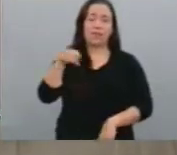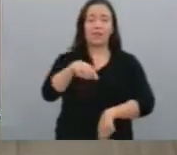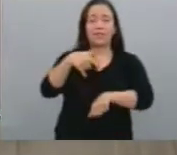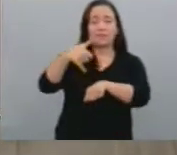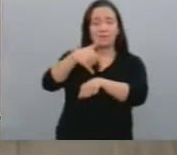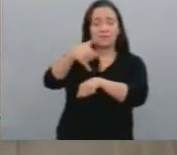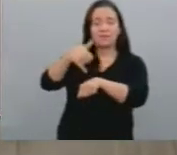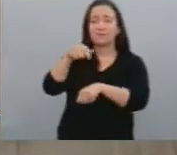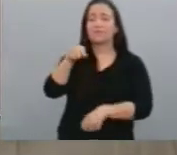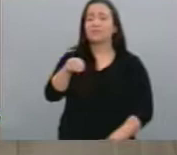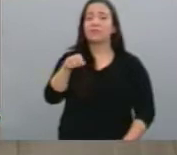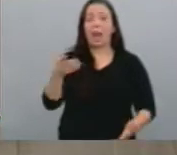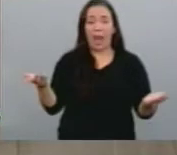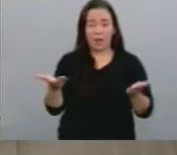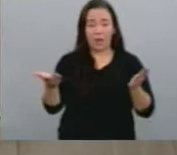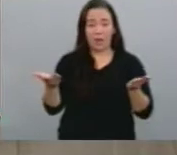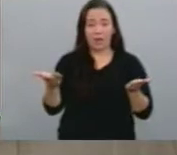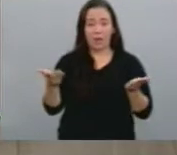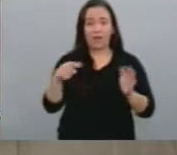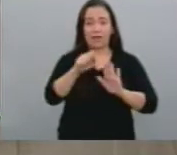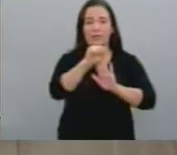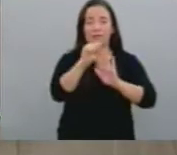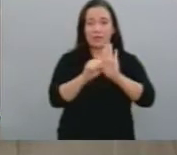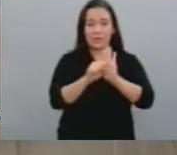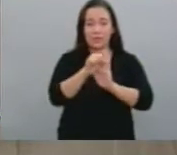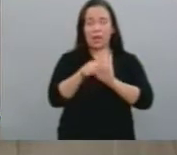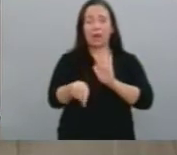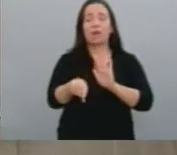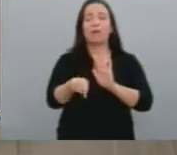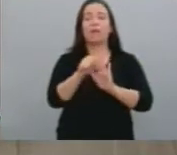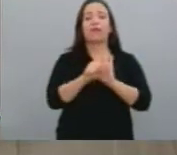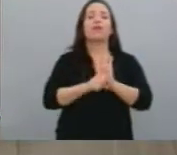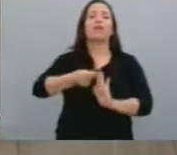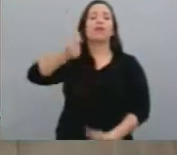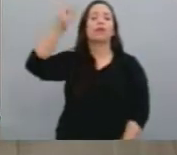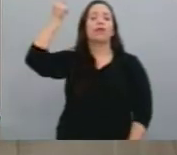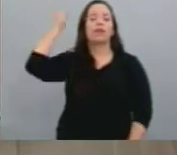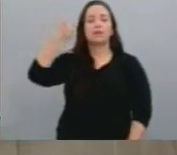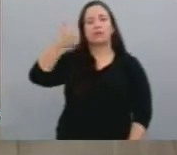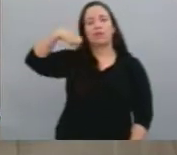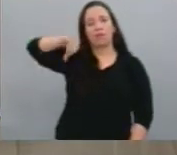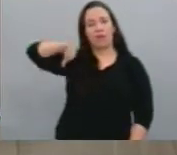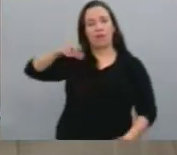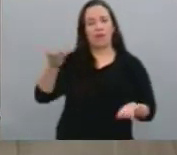Combustível do século XIX. Indústria suja. Indústria suja.